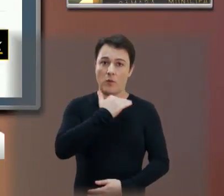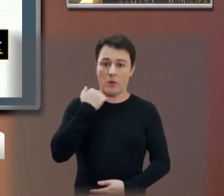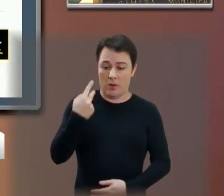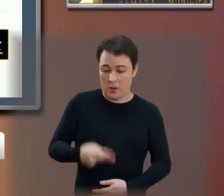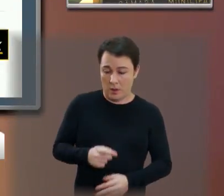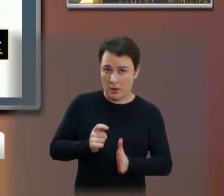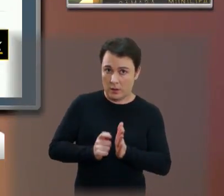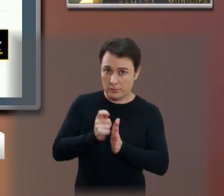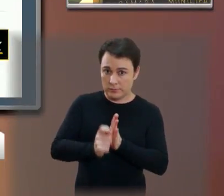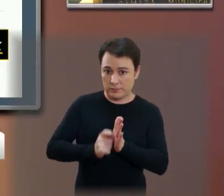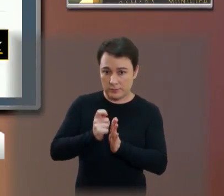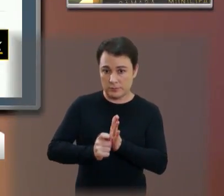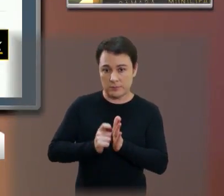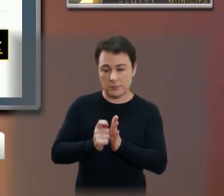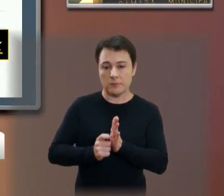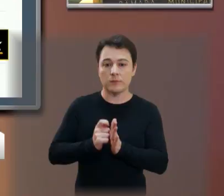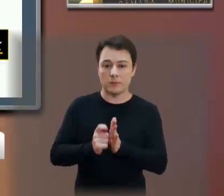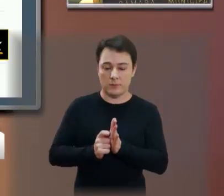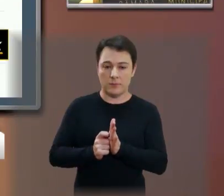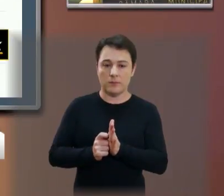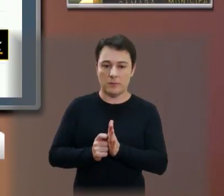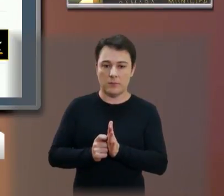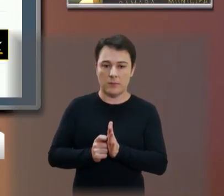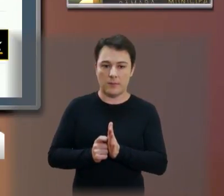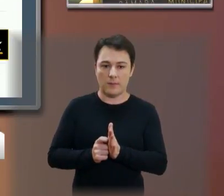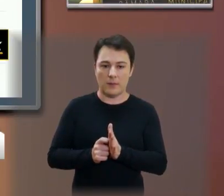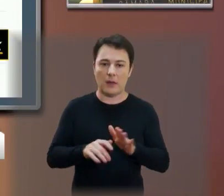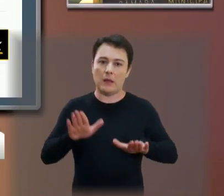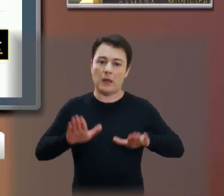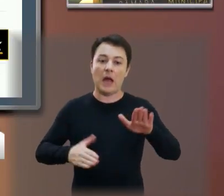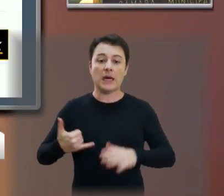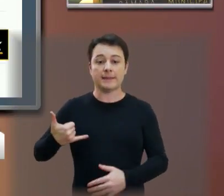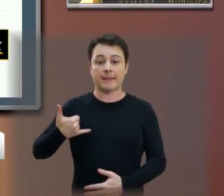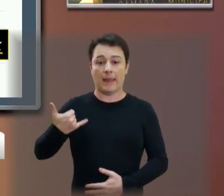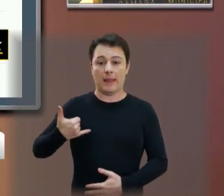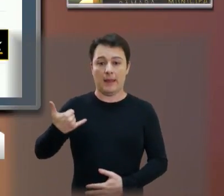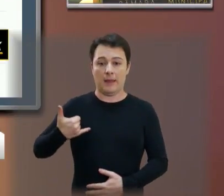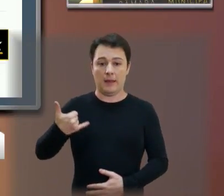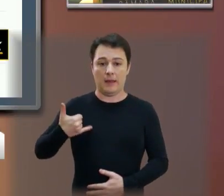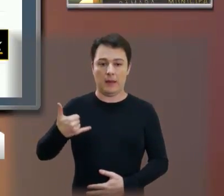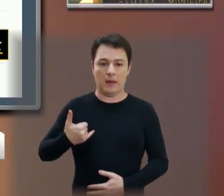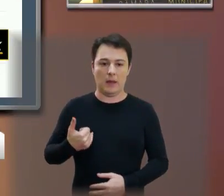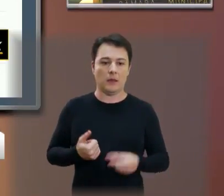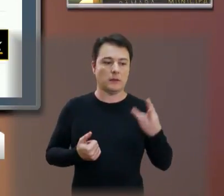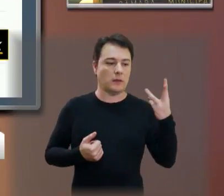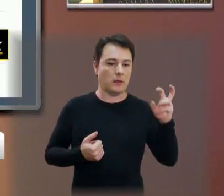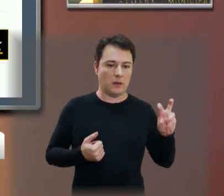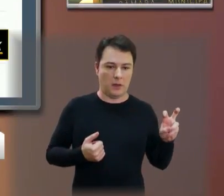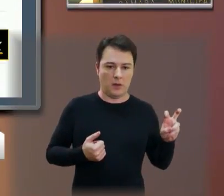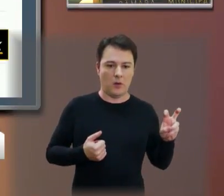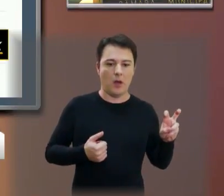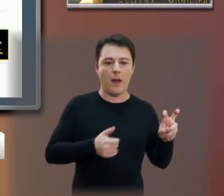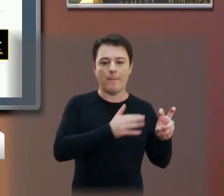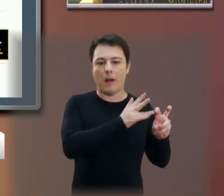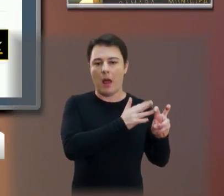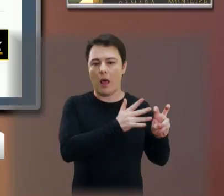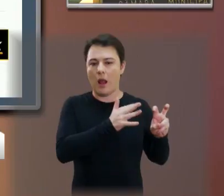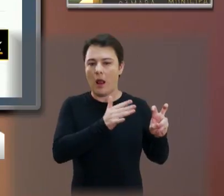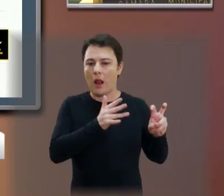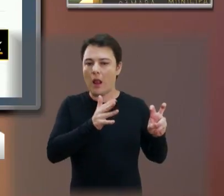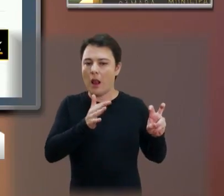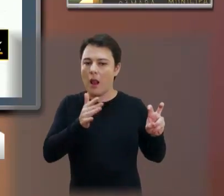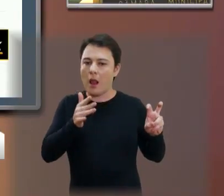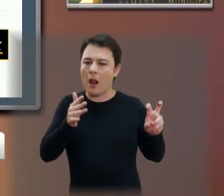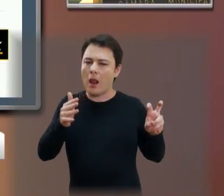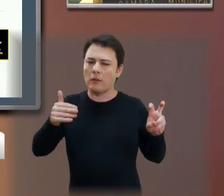aqui em Araraquara, está aí por idade, né? 35, 41, 41, 49, 50,